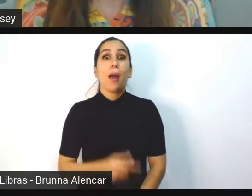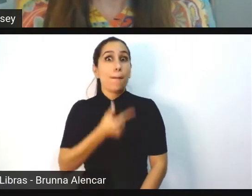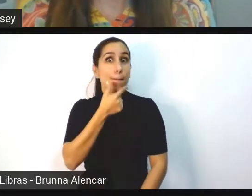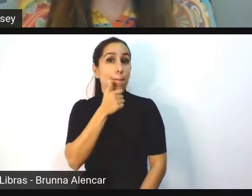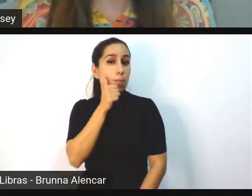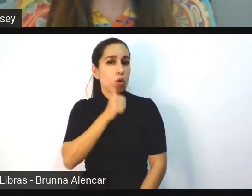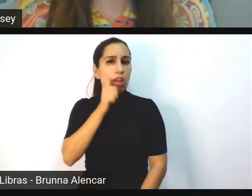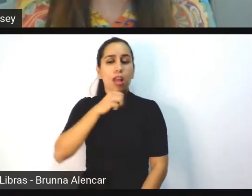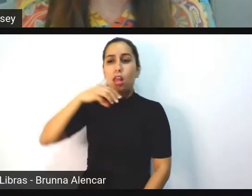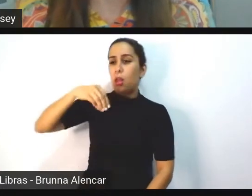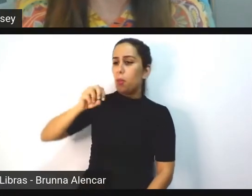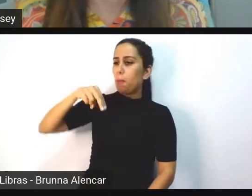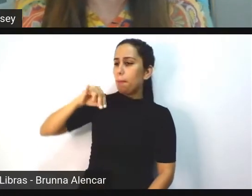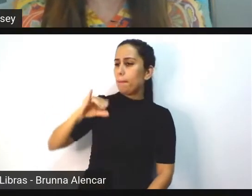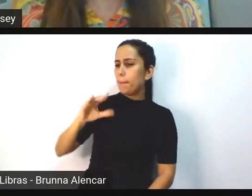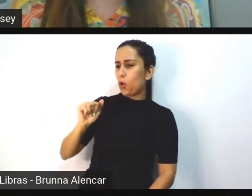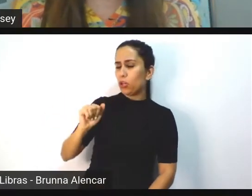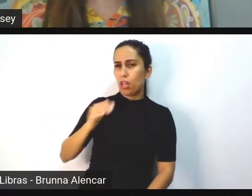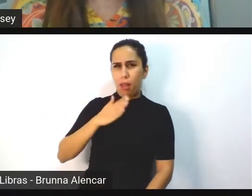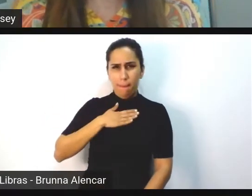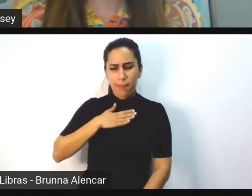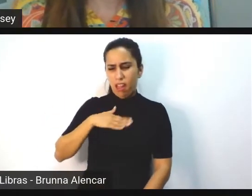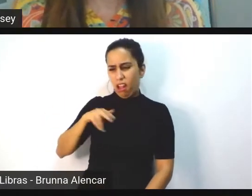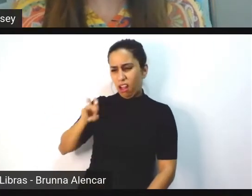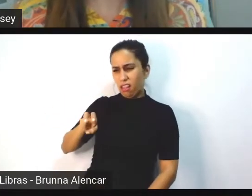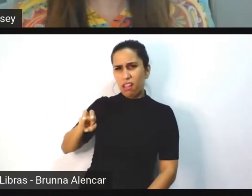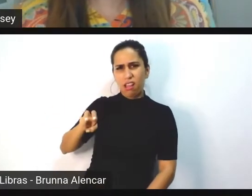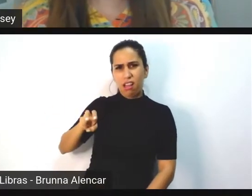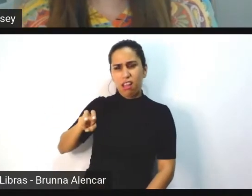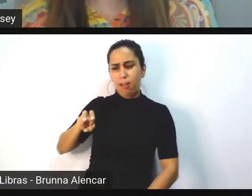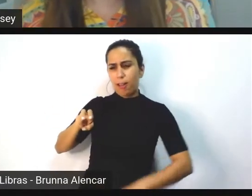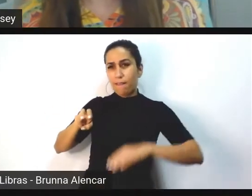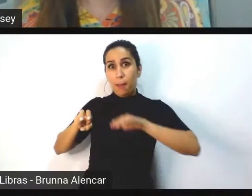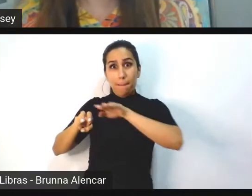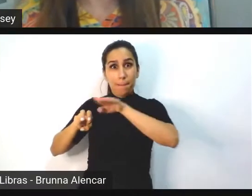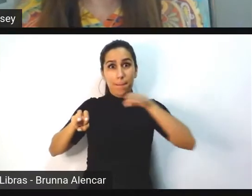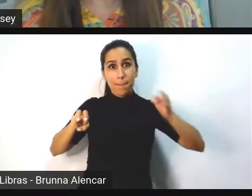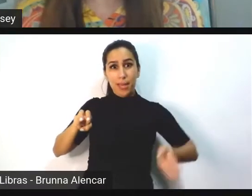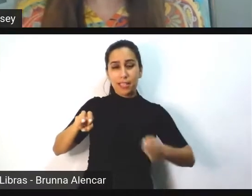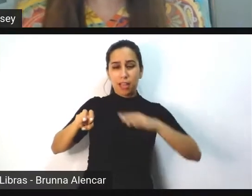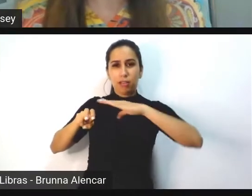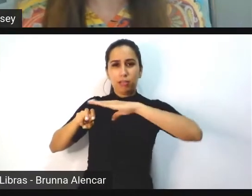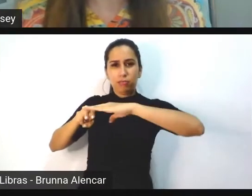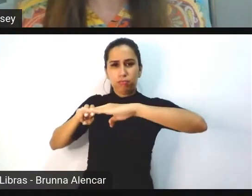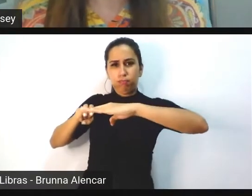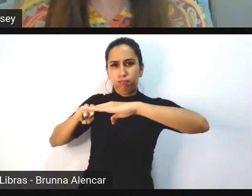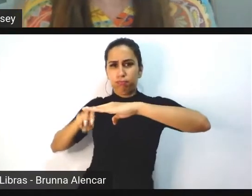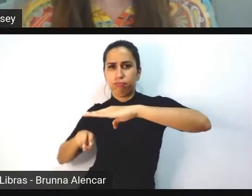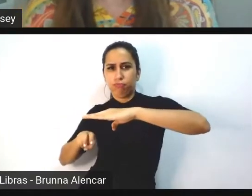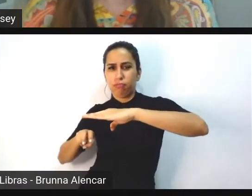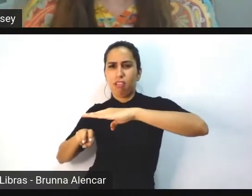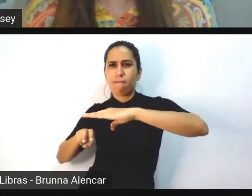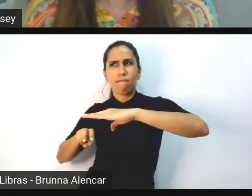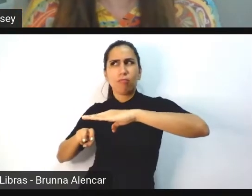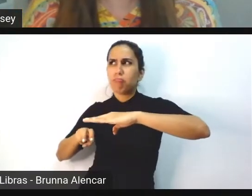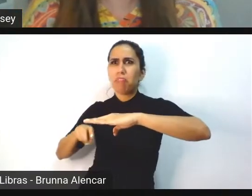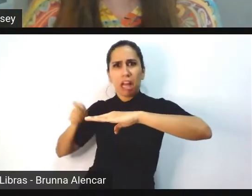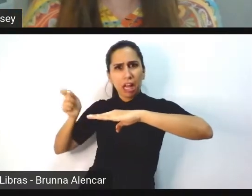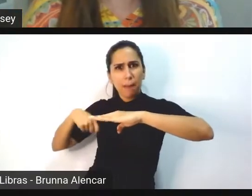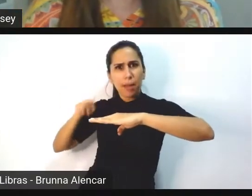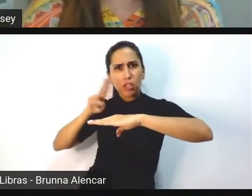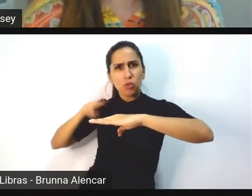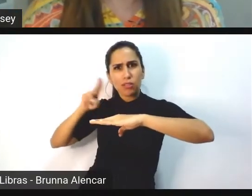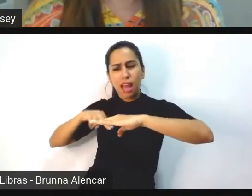a minha cadeira for baixa com relação ao apoio da mesa, enquanto não tenho uma cadeira melhor, posso colocar almofadas para elevar a altura